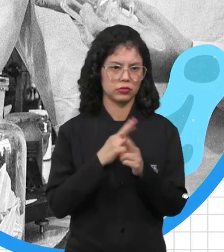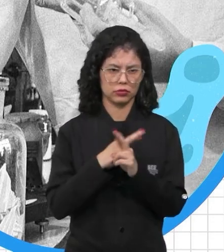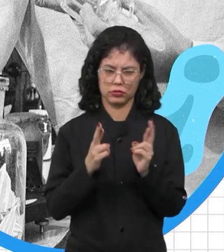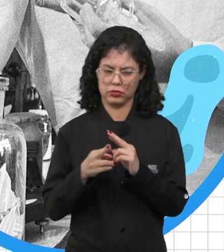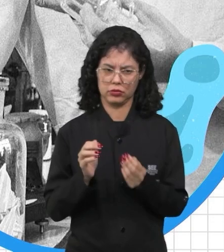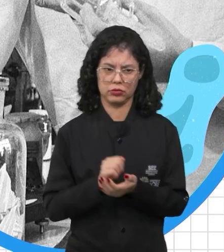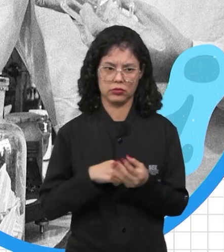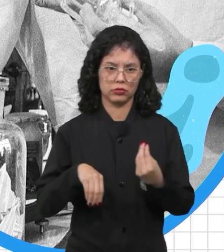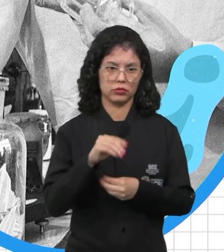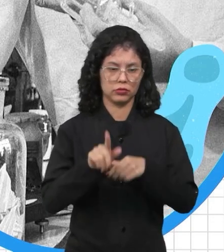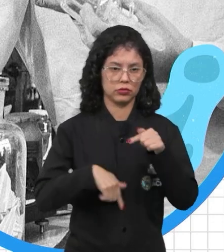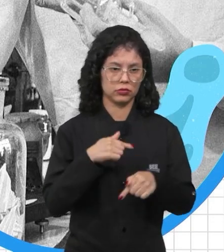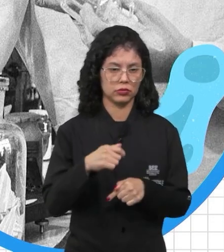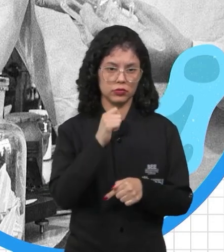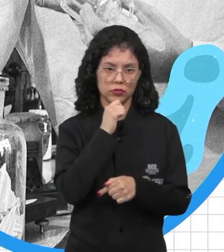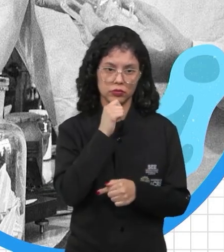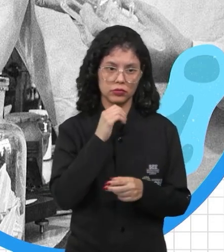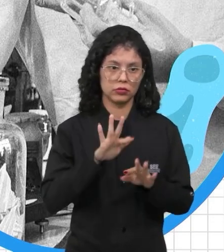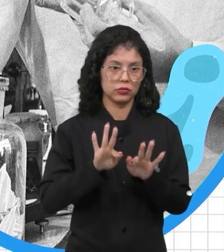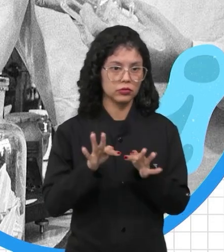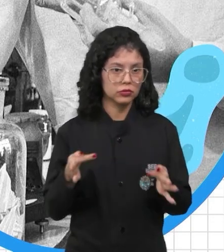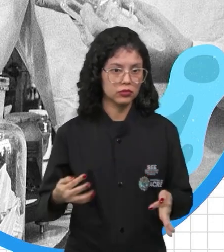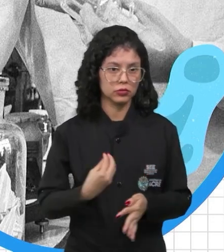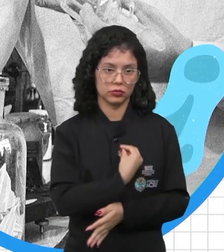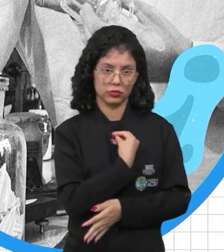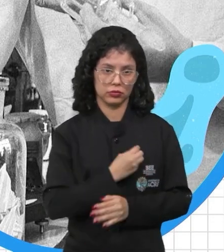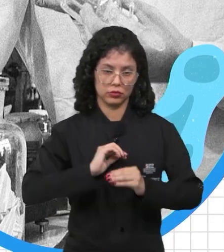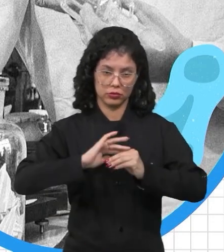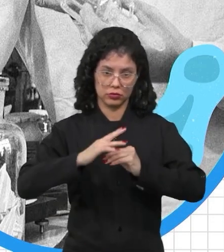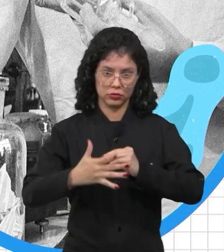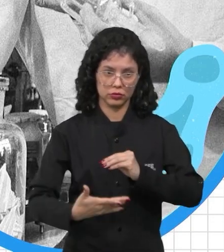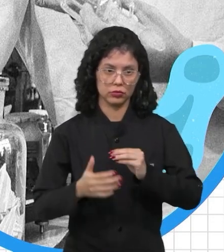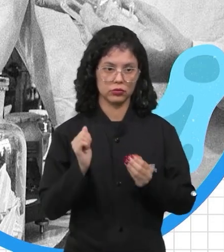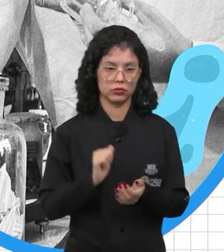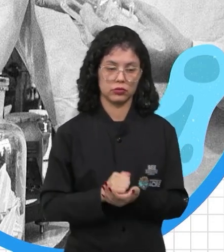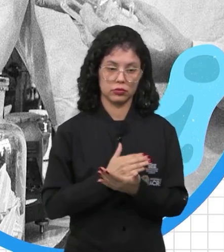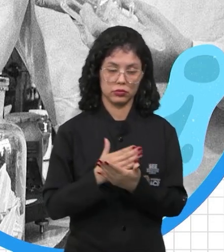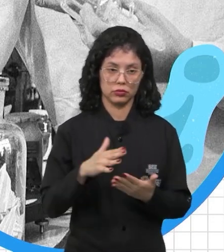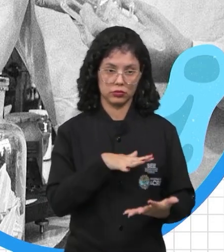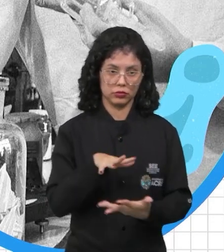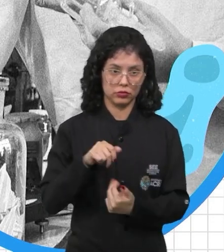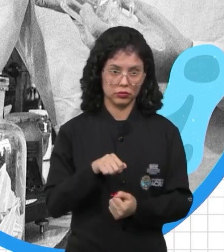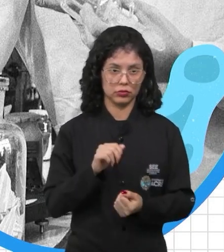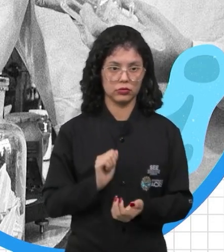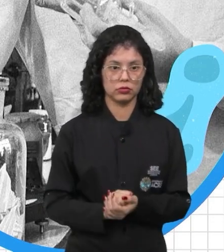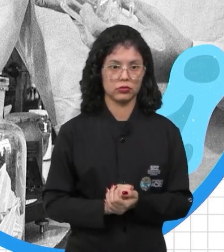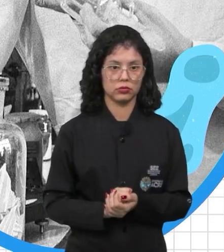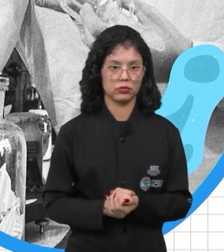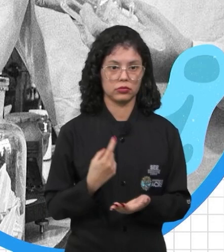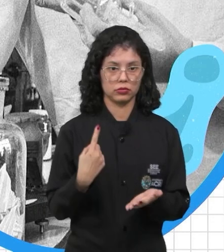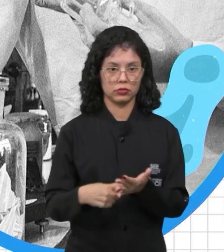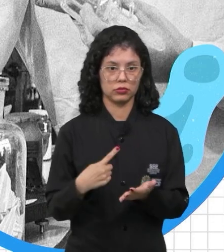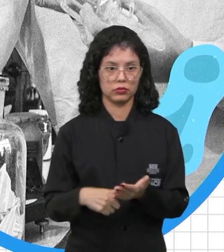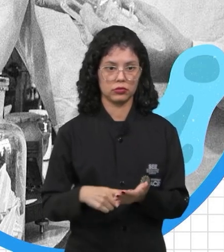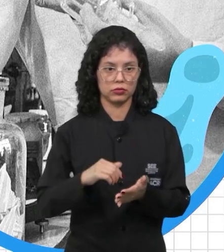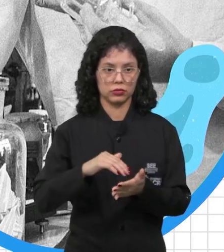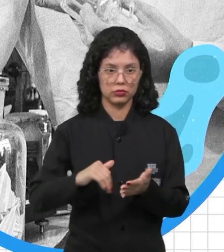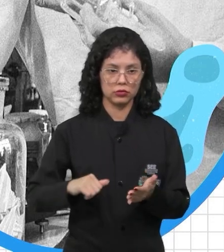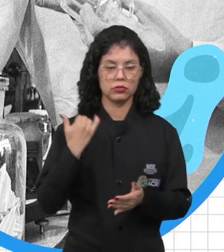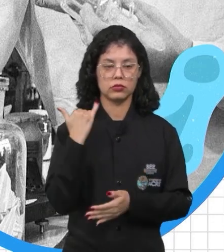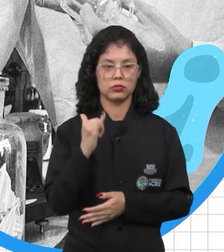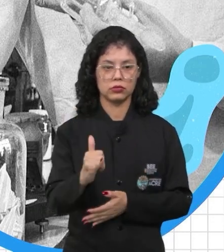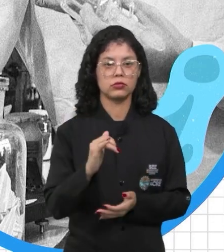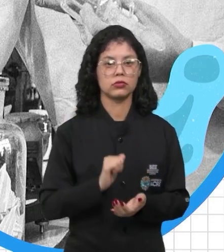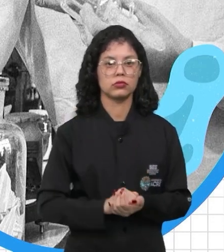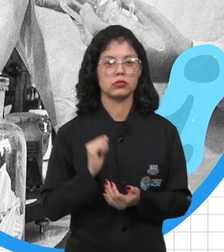reações químicas entre compostos simples presentes ali na atmosfera primitiva. né, da Terra sob condições como descargas